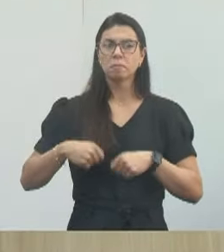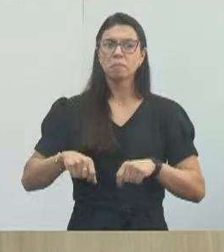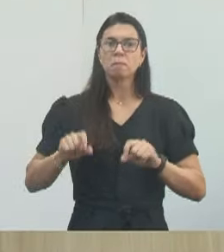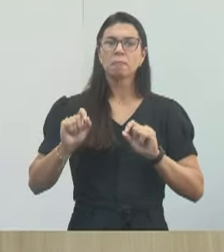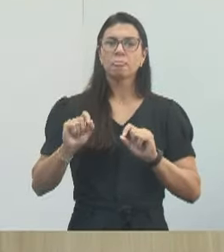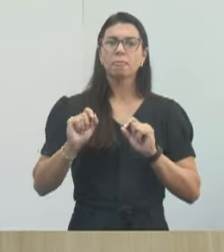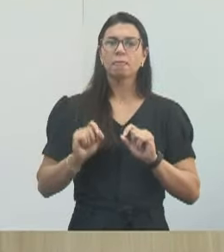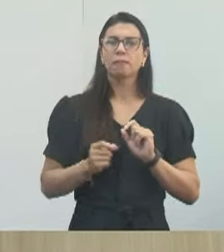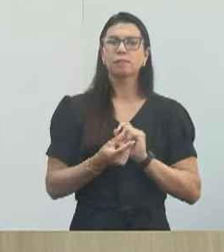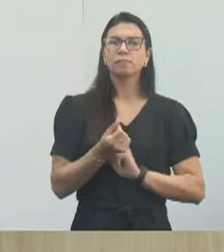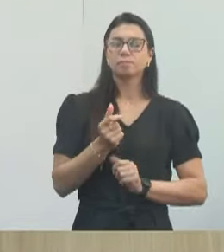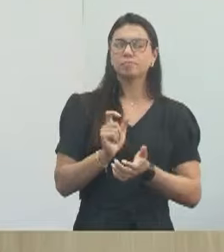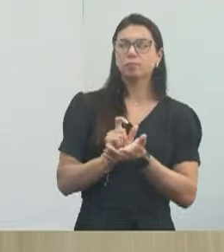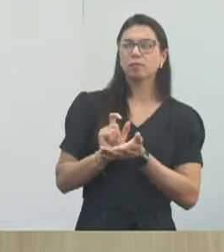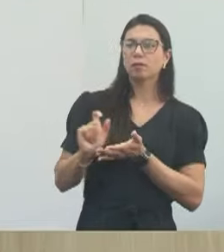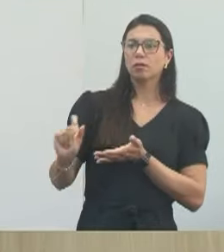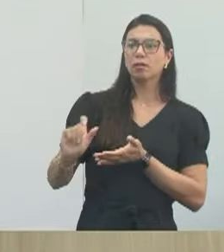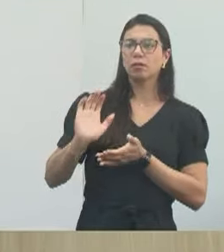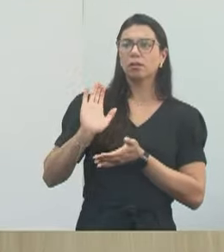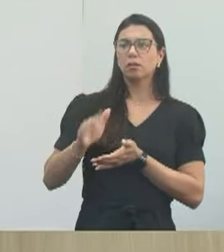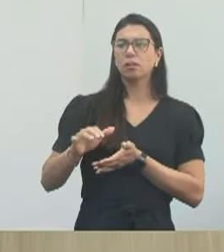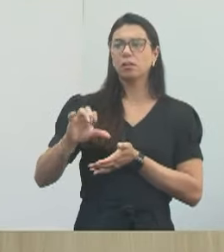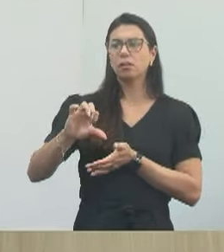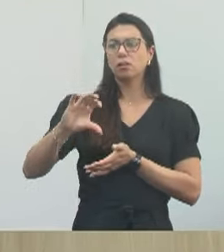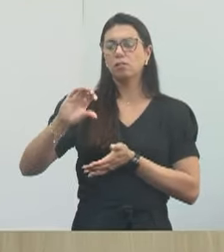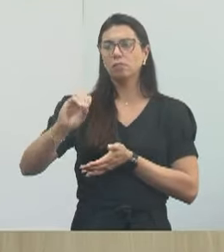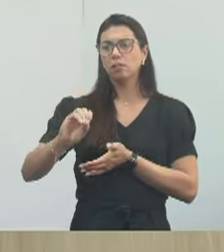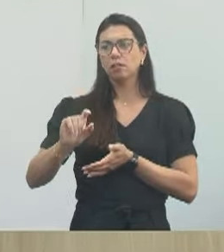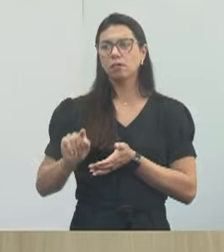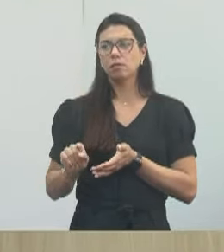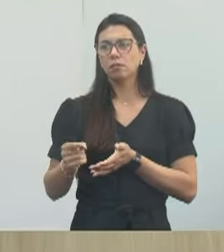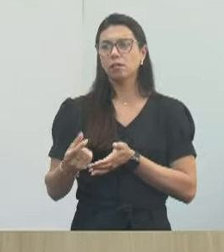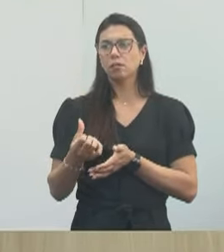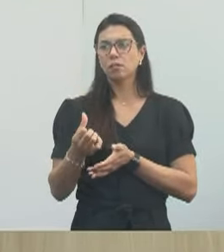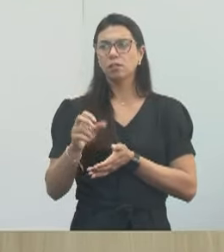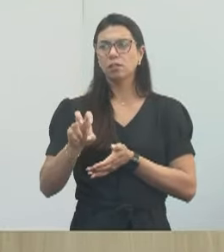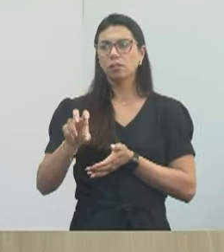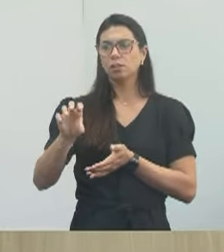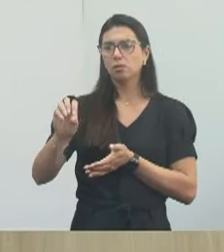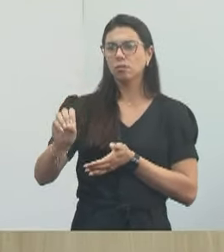positiva no valor de R 0.650